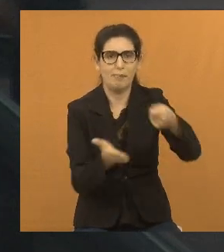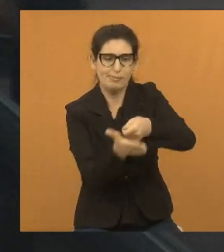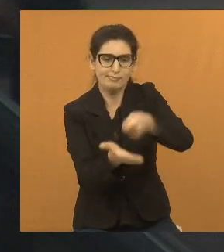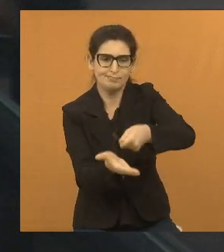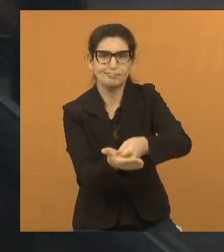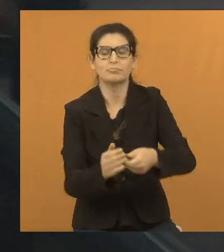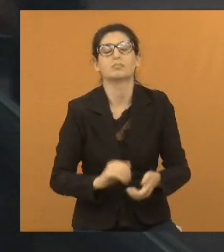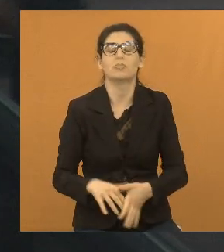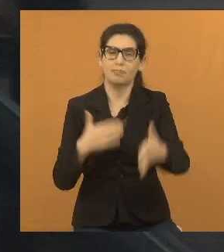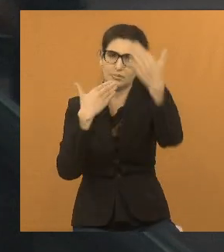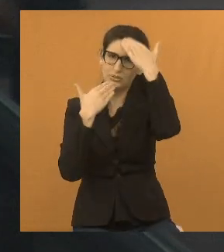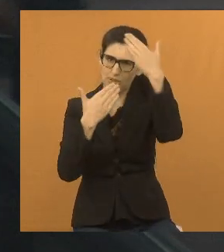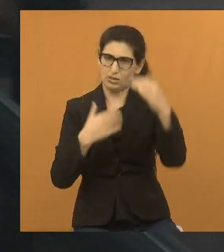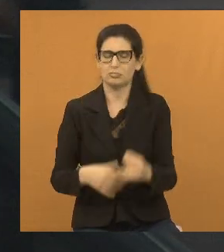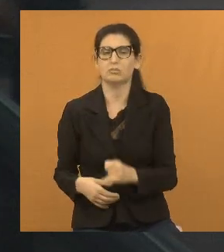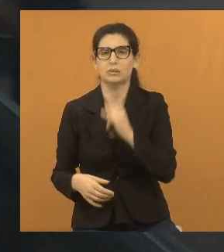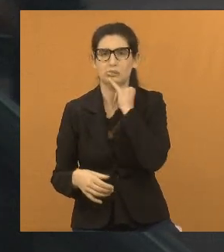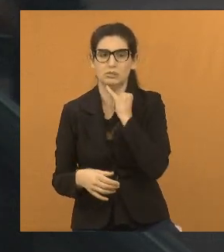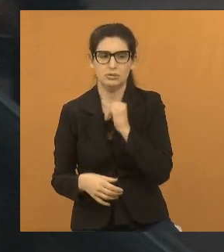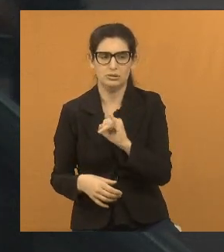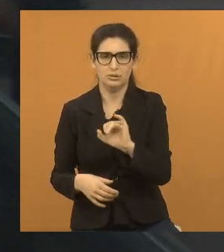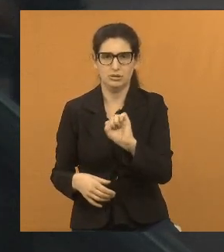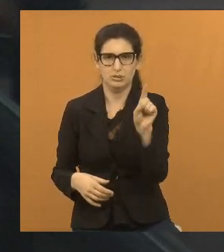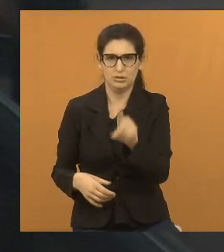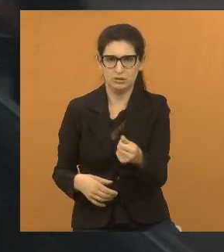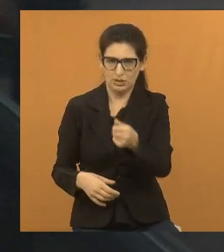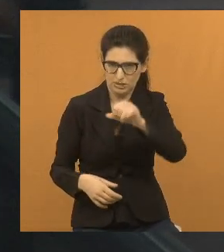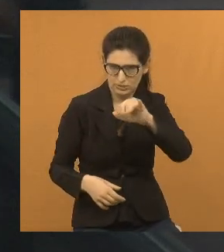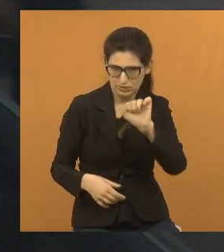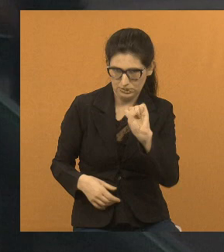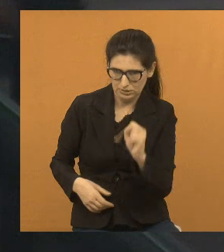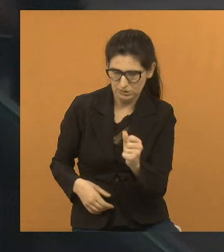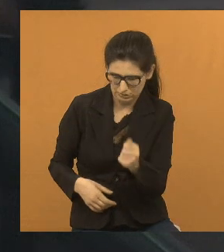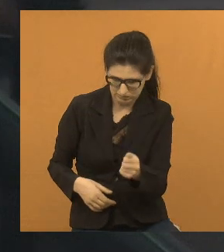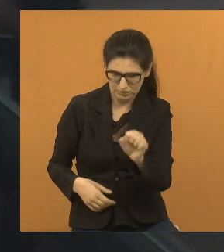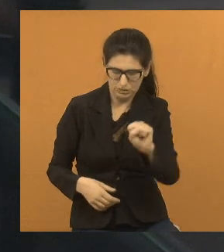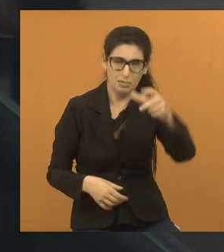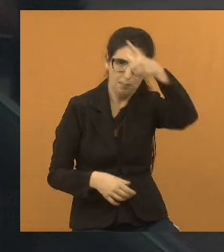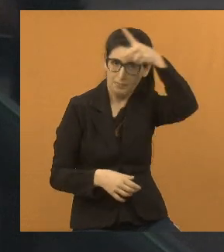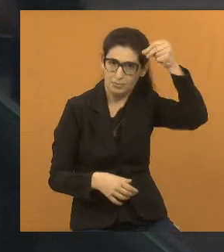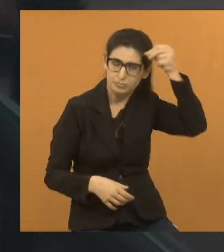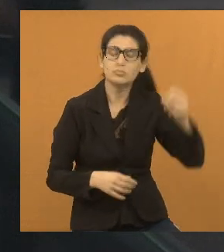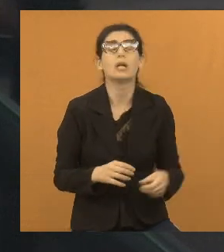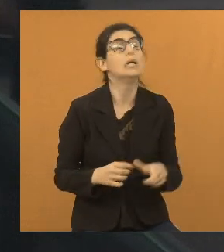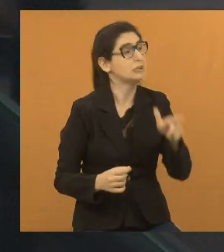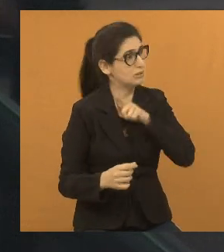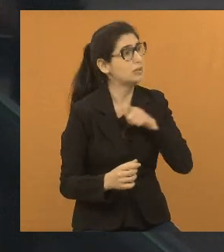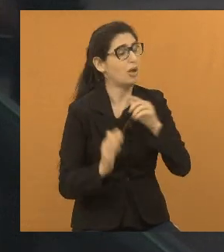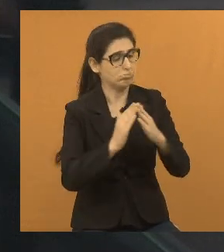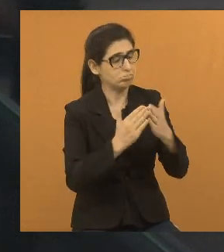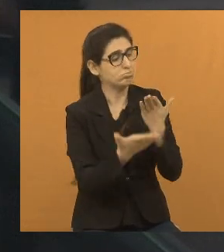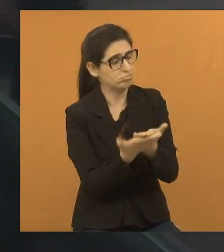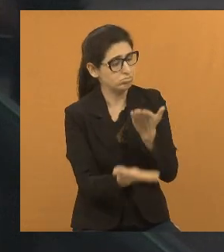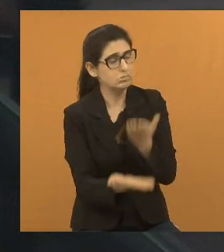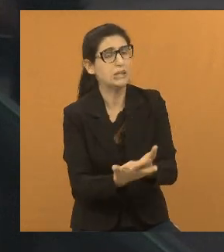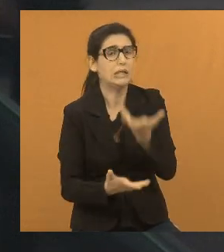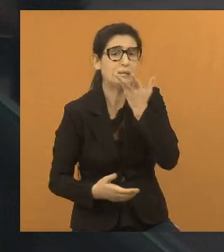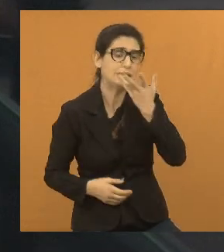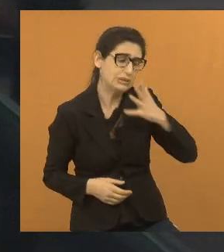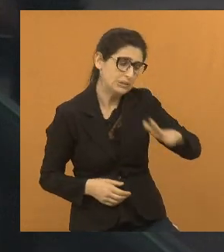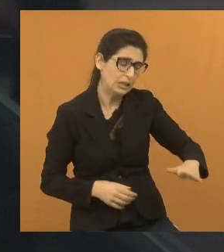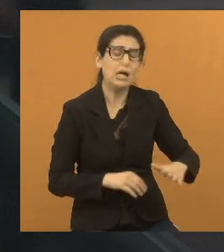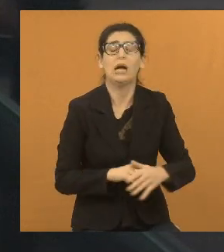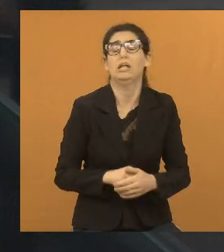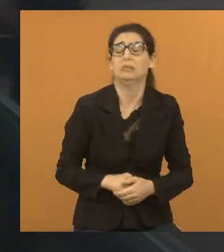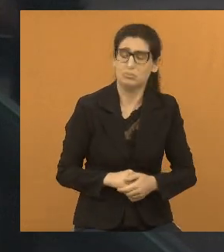agradeço Isaías, porque do trabalhos anteriores que foi feito, a nossa creche está lá, faço parte da mobilização, estou aí em prol da